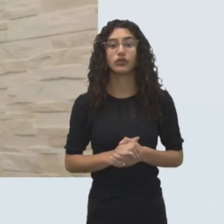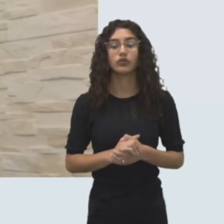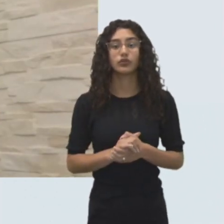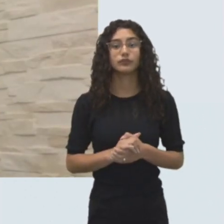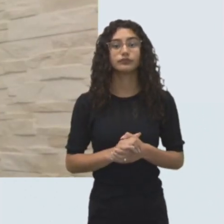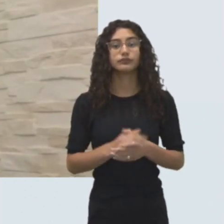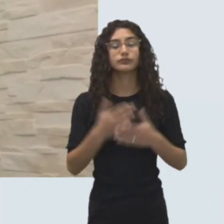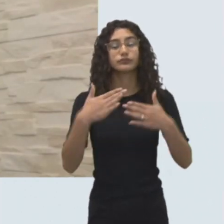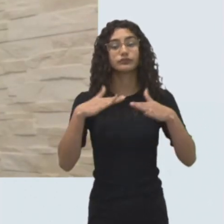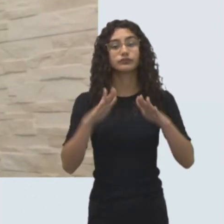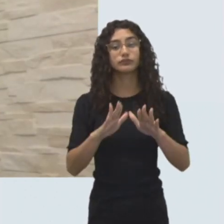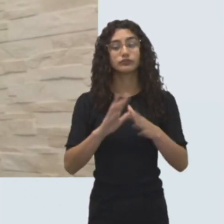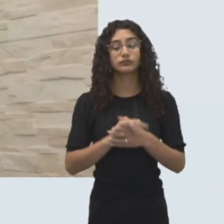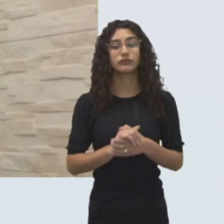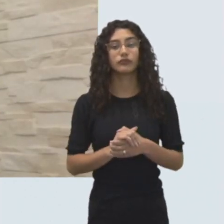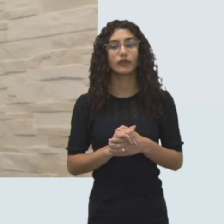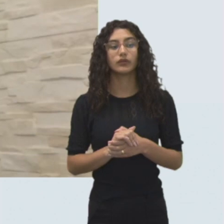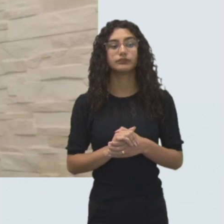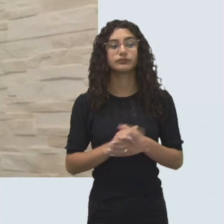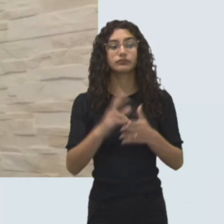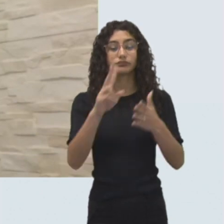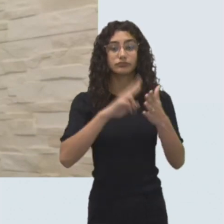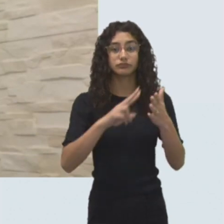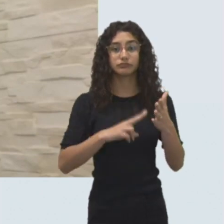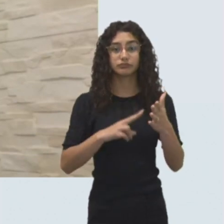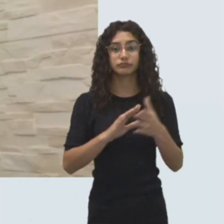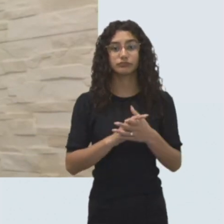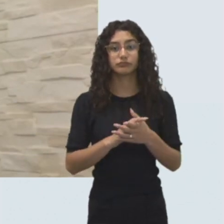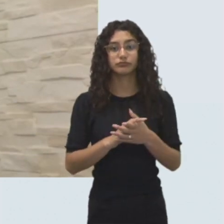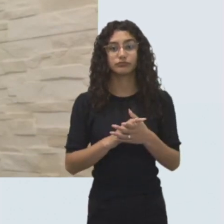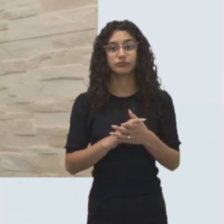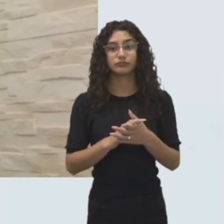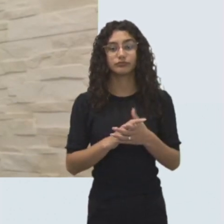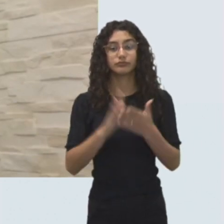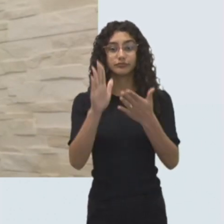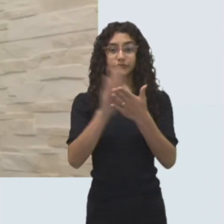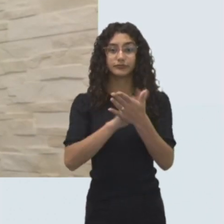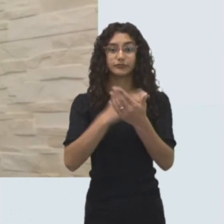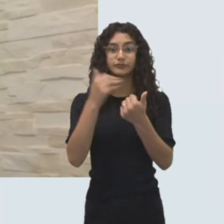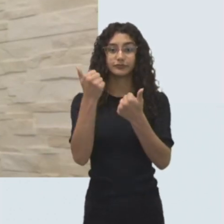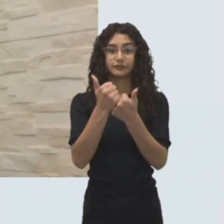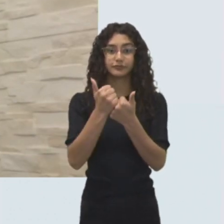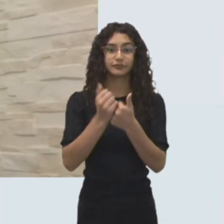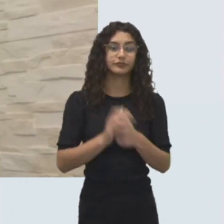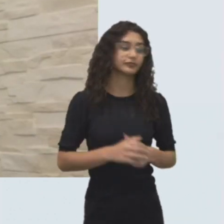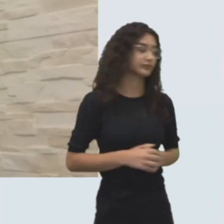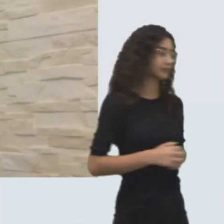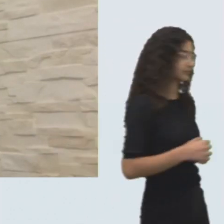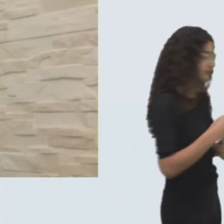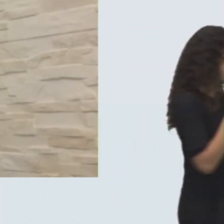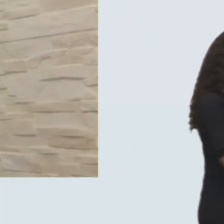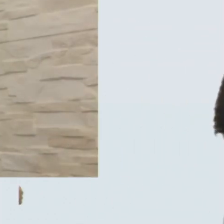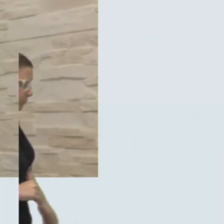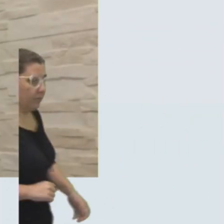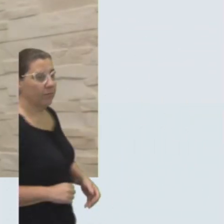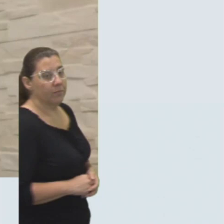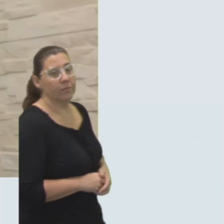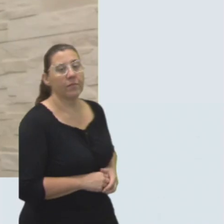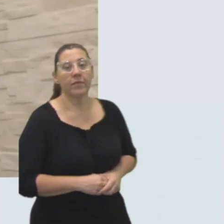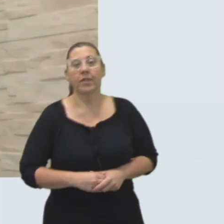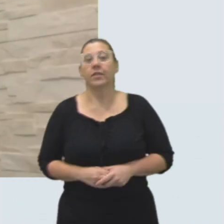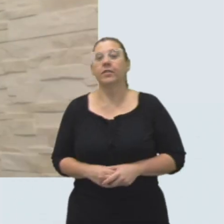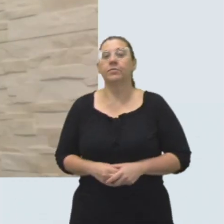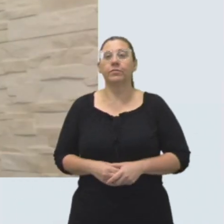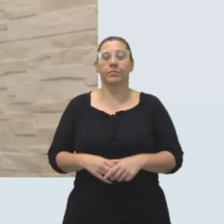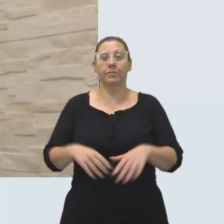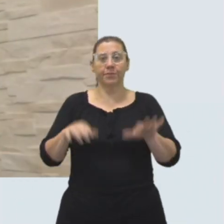nos referindo à narrativa. E nós adoramos narrativas desde sempre, né, gente? As crianças gostam